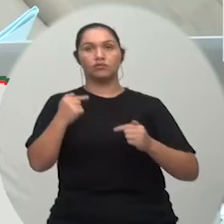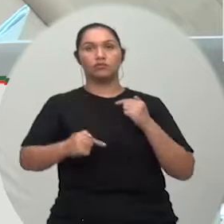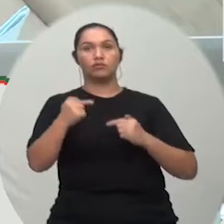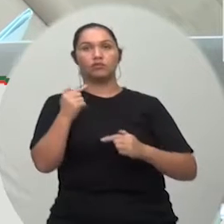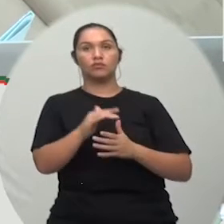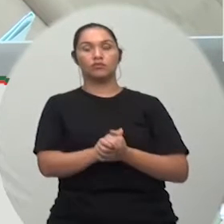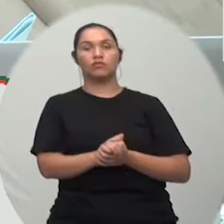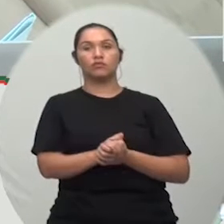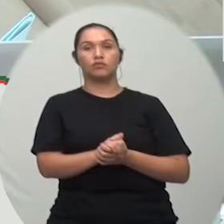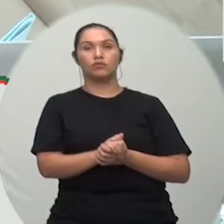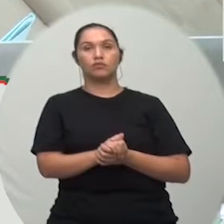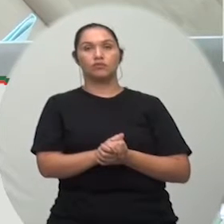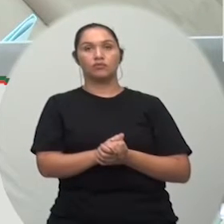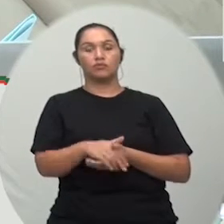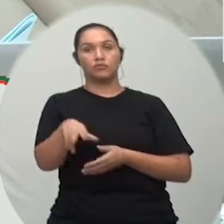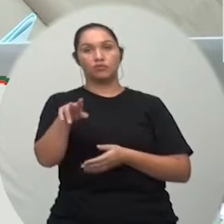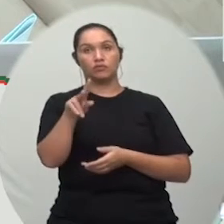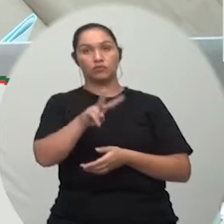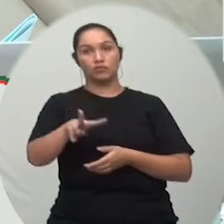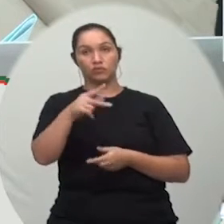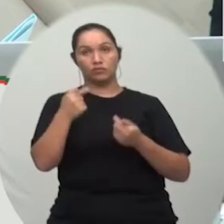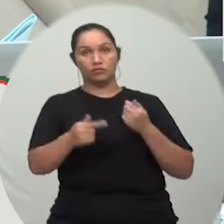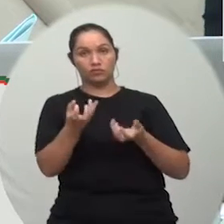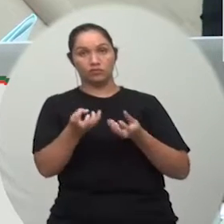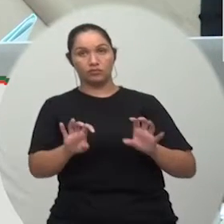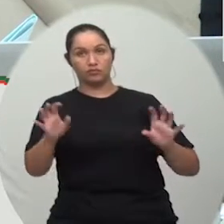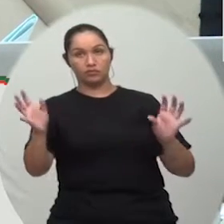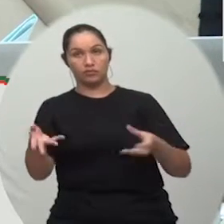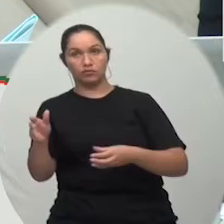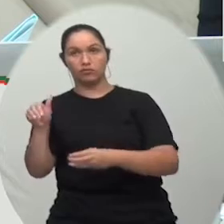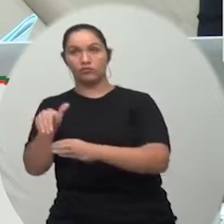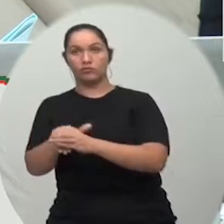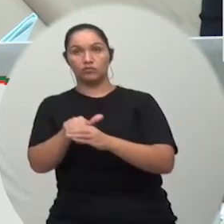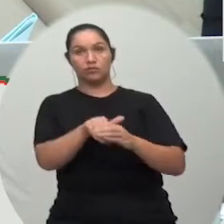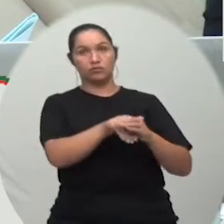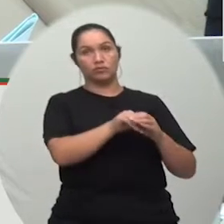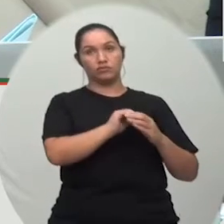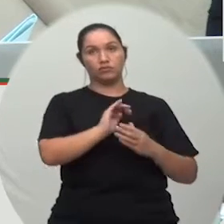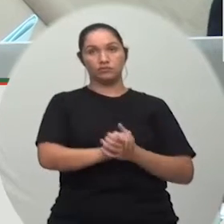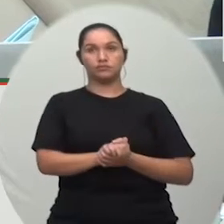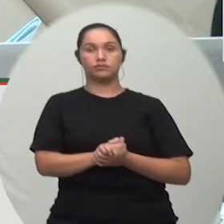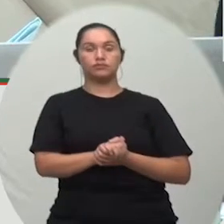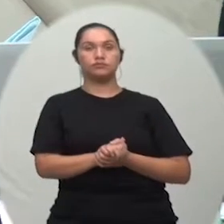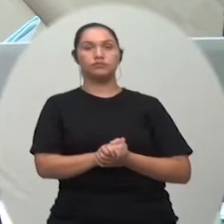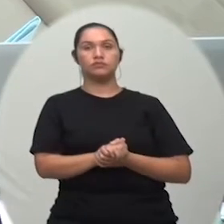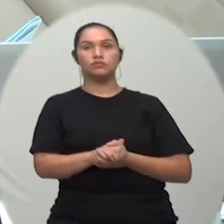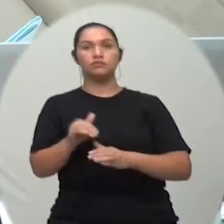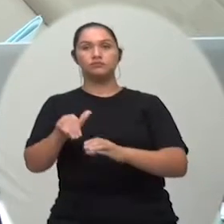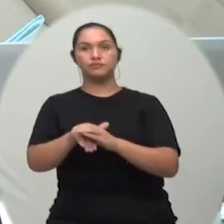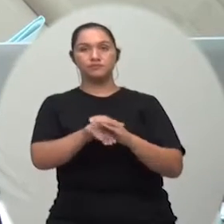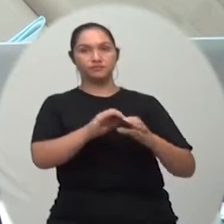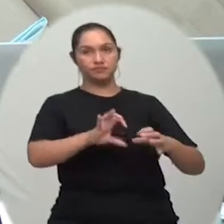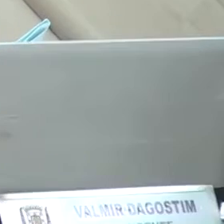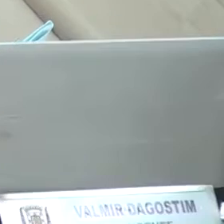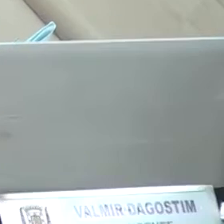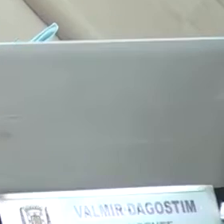projeto. Não havendo quem queira discutir, está em votação. Votação